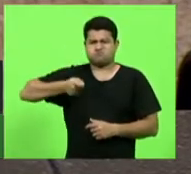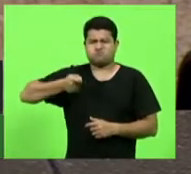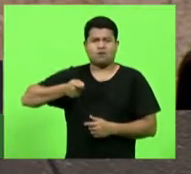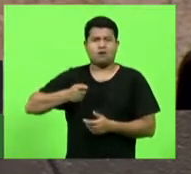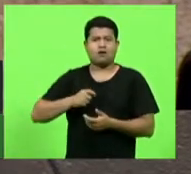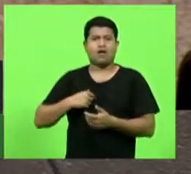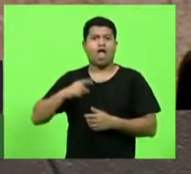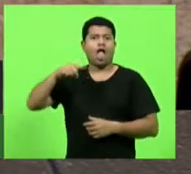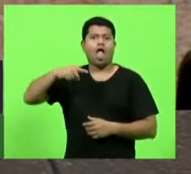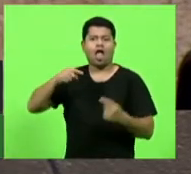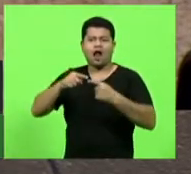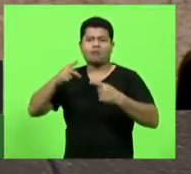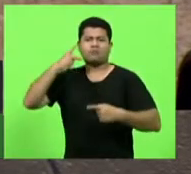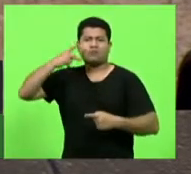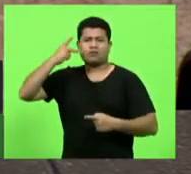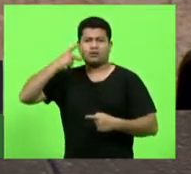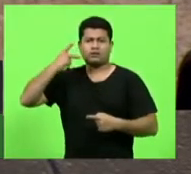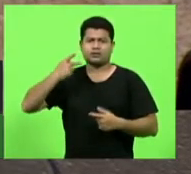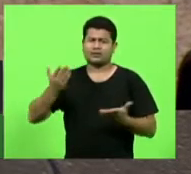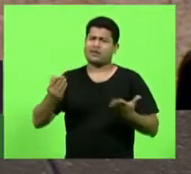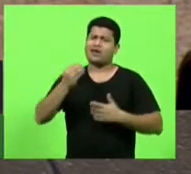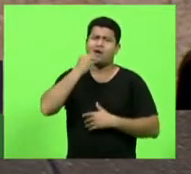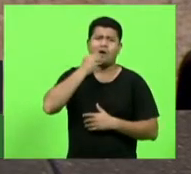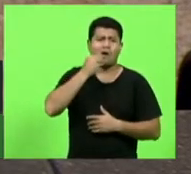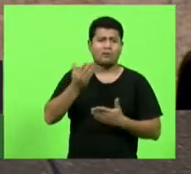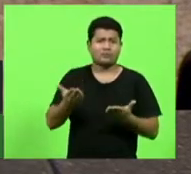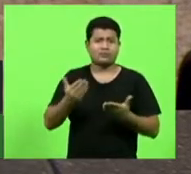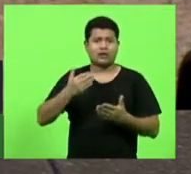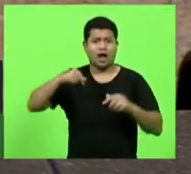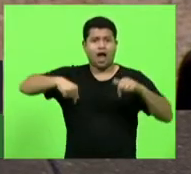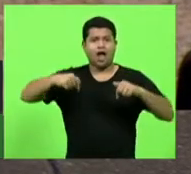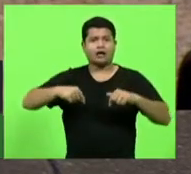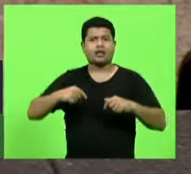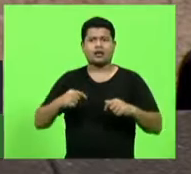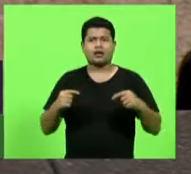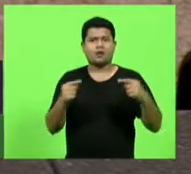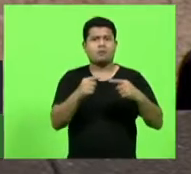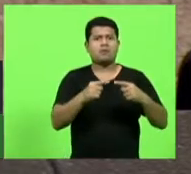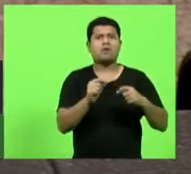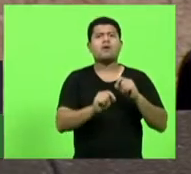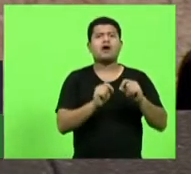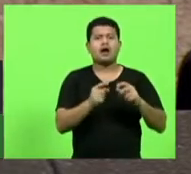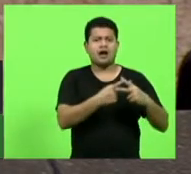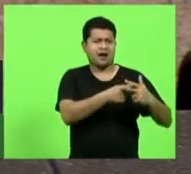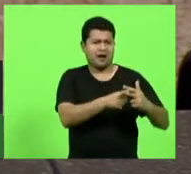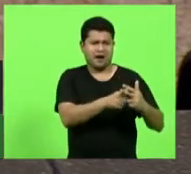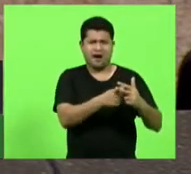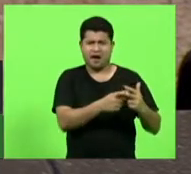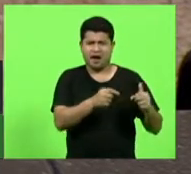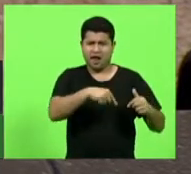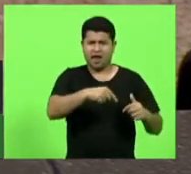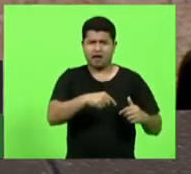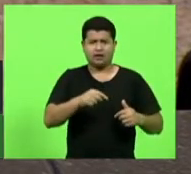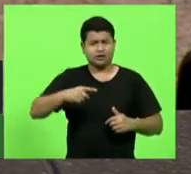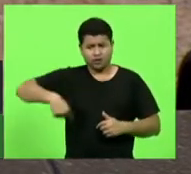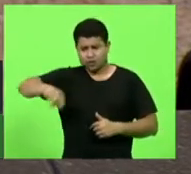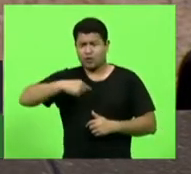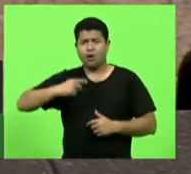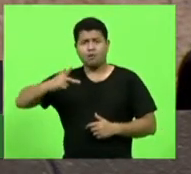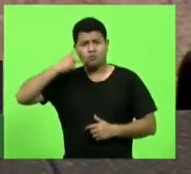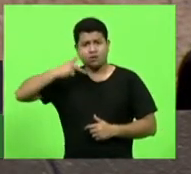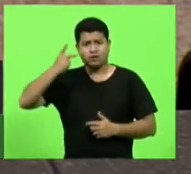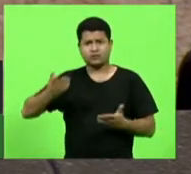fazendo, é obviamente que é algo político. Isso aqui é o quê? Uma oficina mecânica? Nós somos políticos, pô.